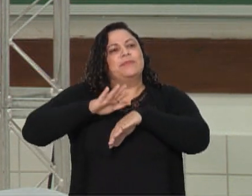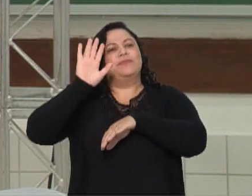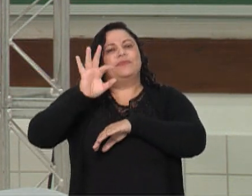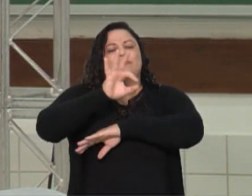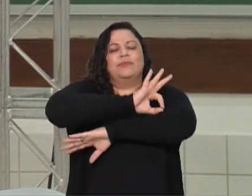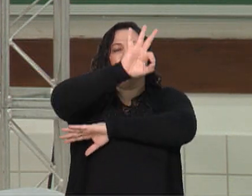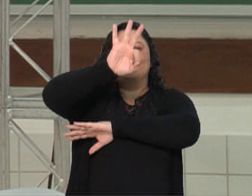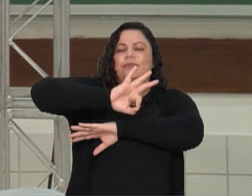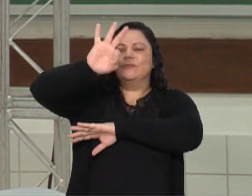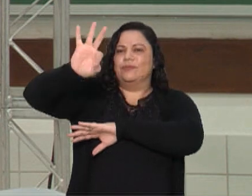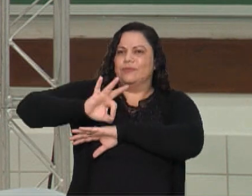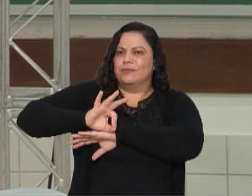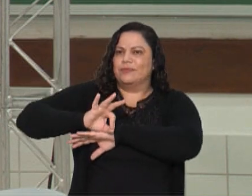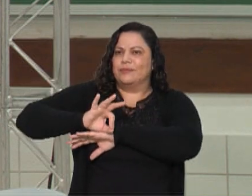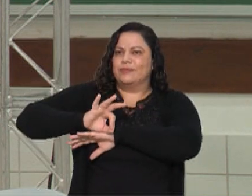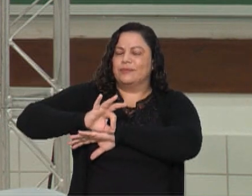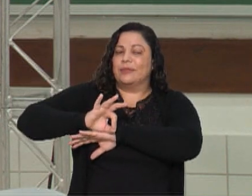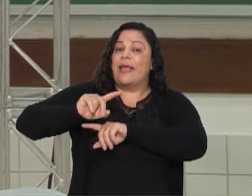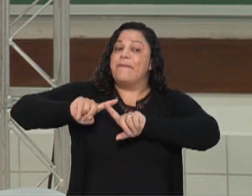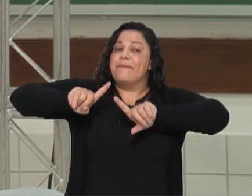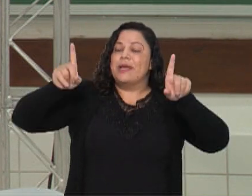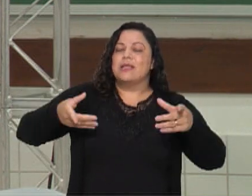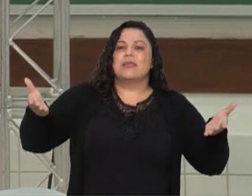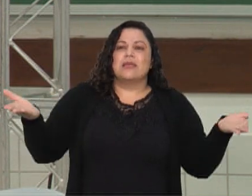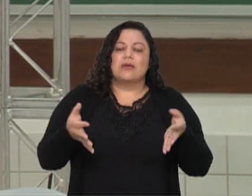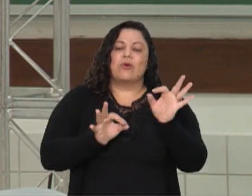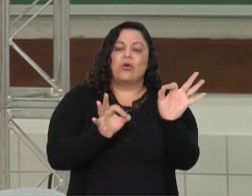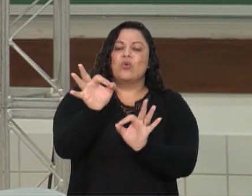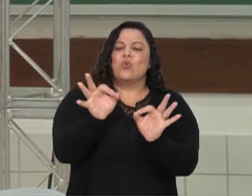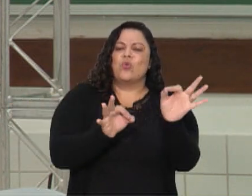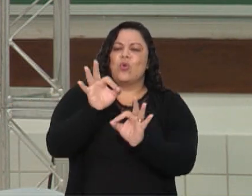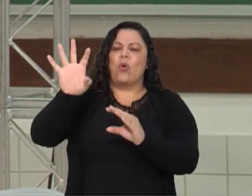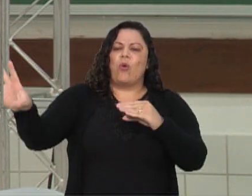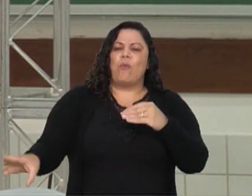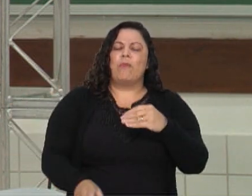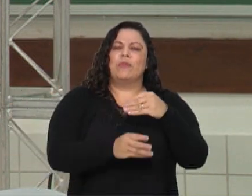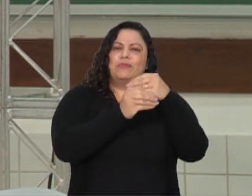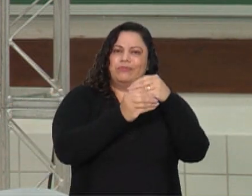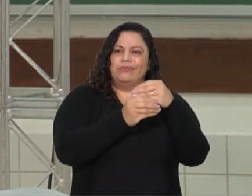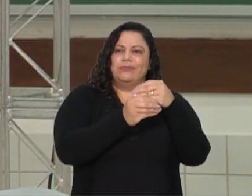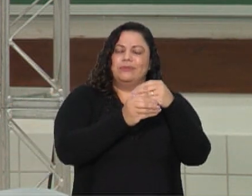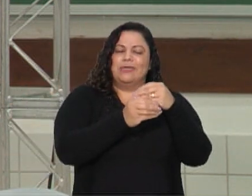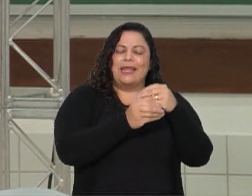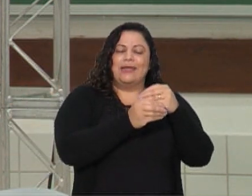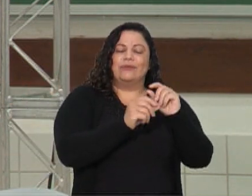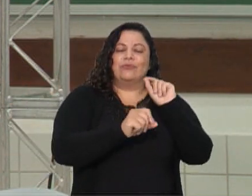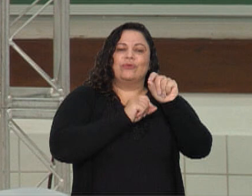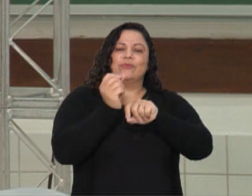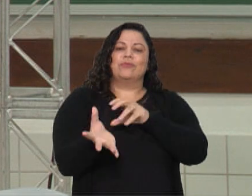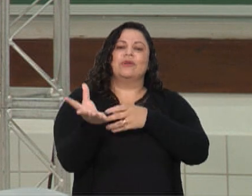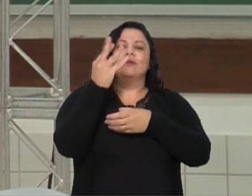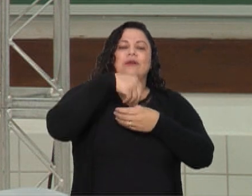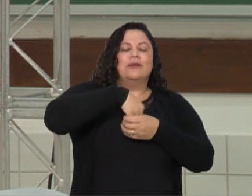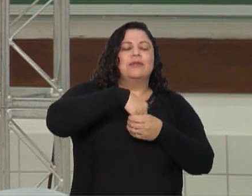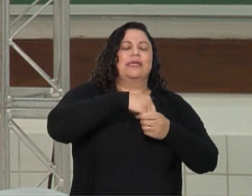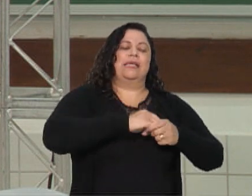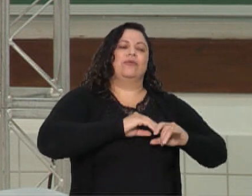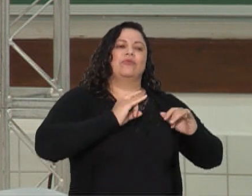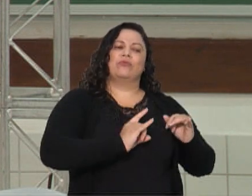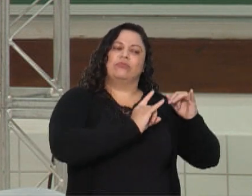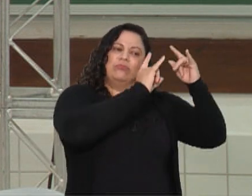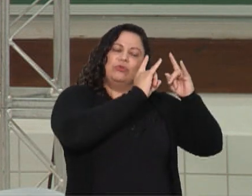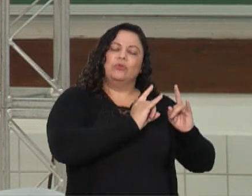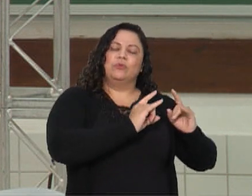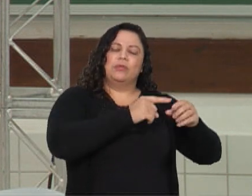sobre arquitetura, mas agora como esses projetos se integram dentro das cidades, dos locais onde eles vão ser construídos,